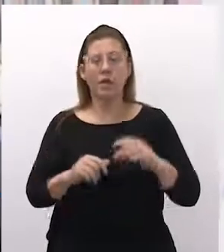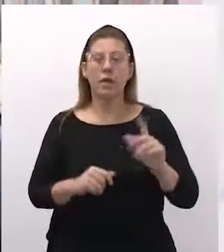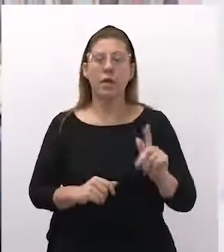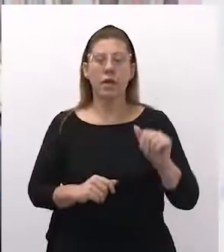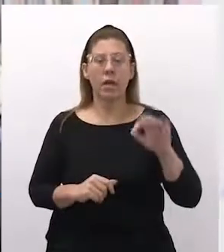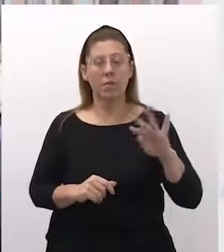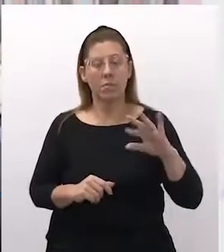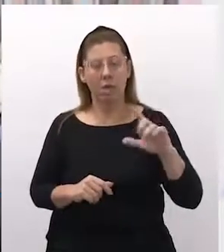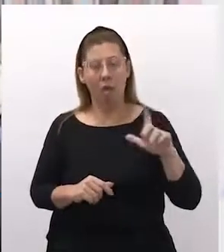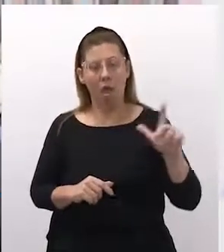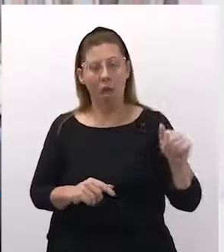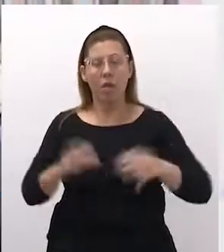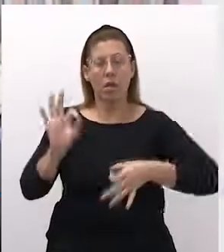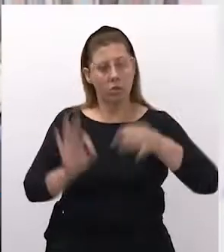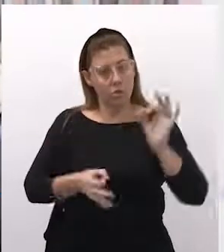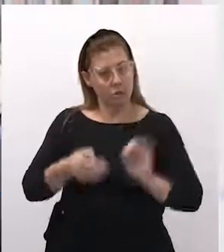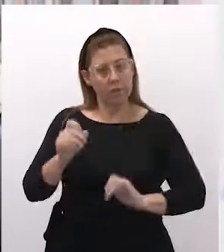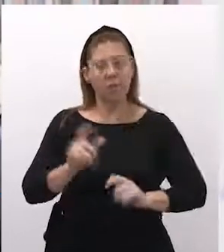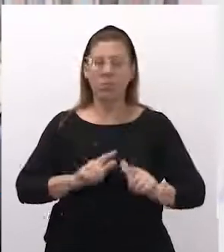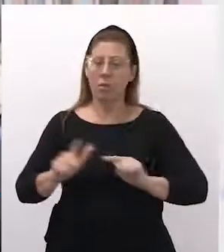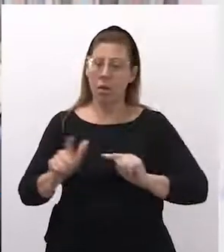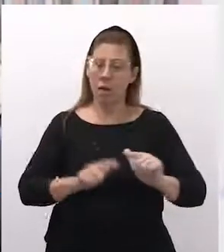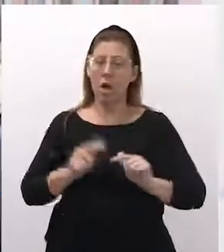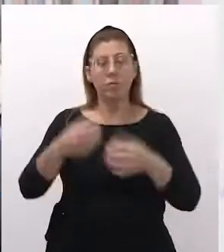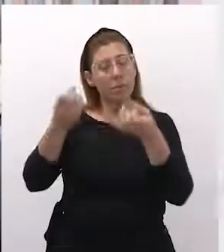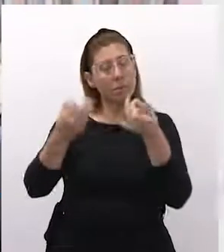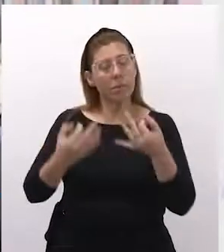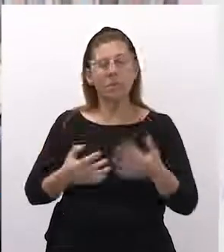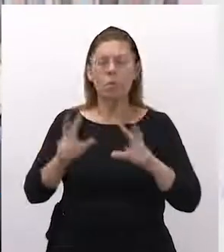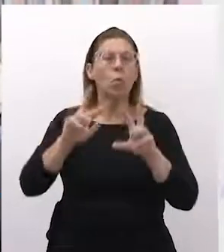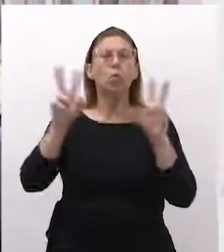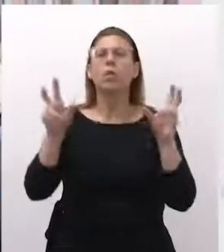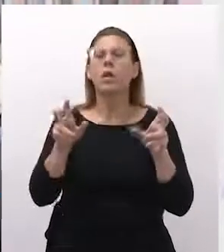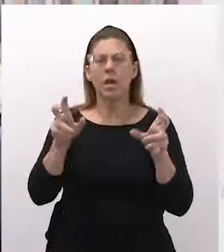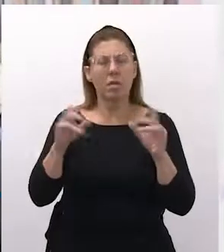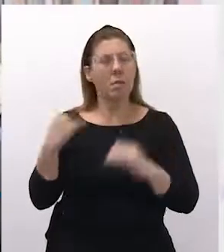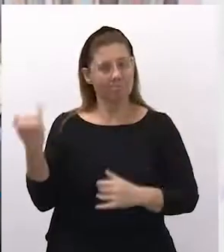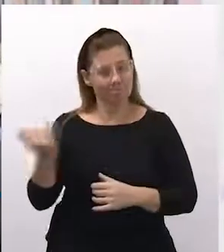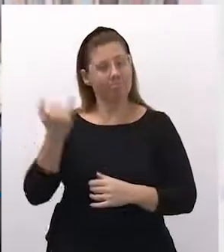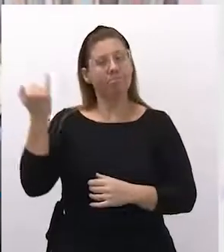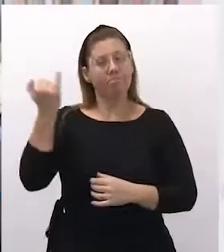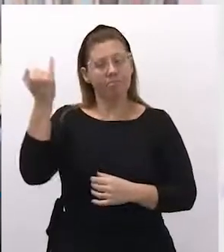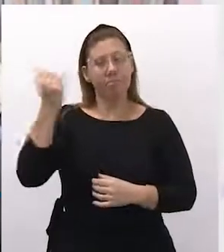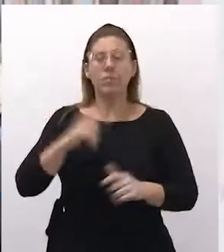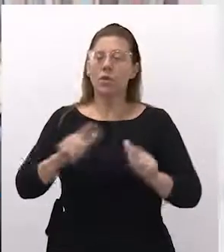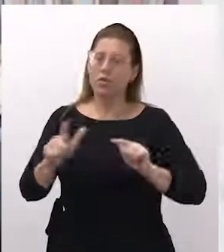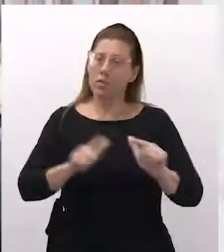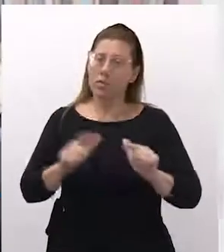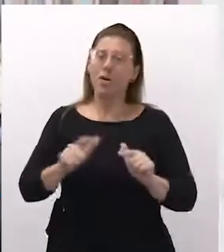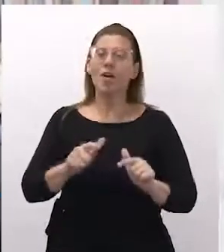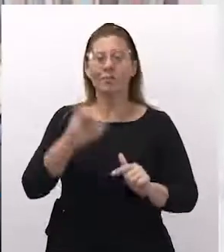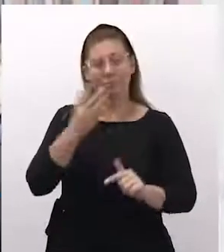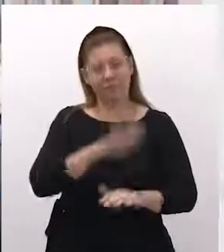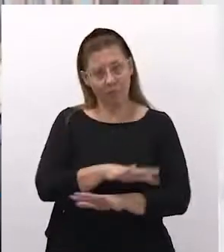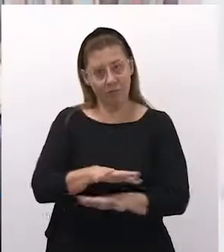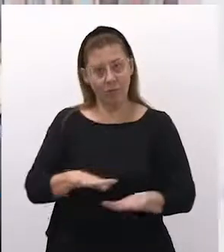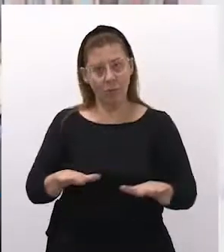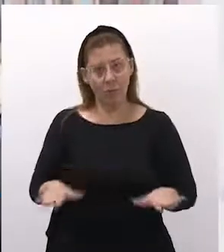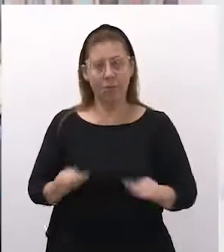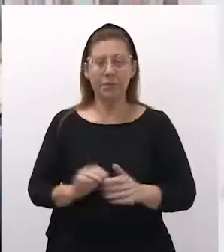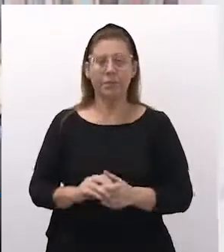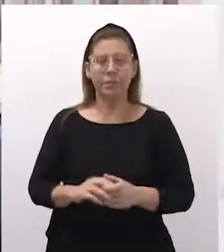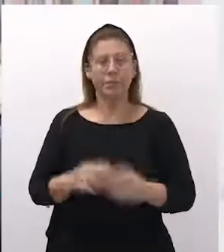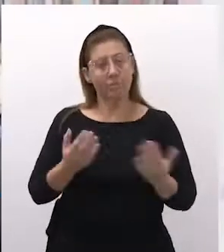Lacerda. Ela é juíza do trabalho e vai falar conosco sobre um tema bastante importante, né, que é o trabalho infantil. Então, eu vou